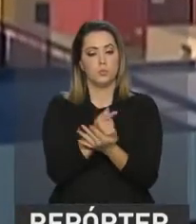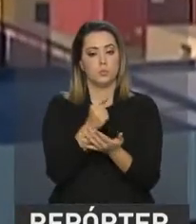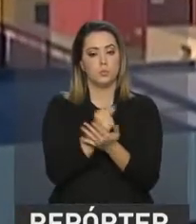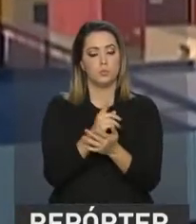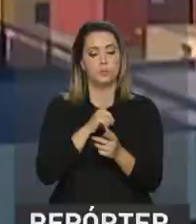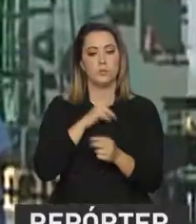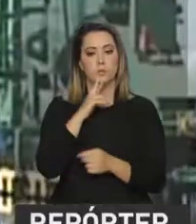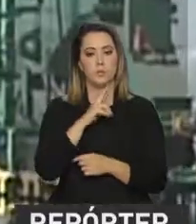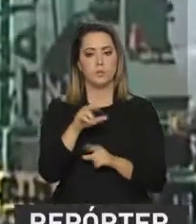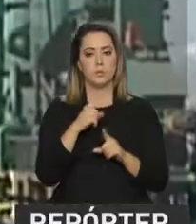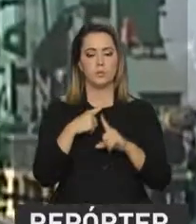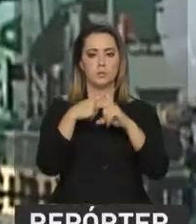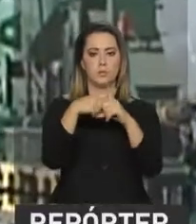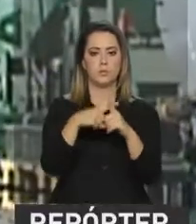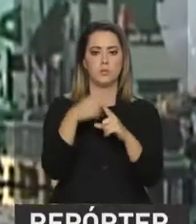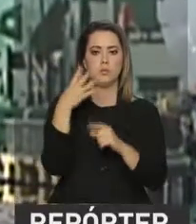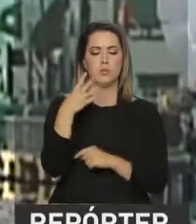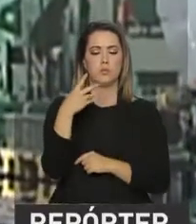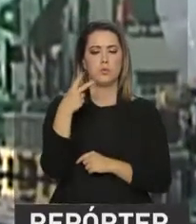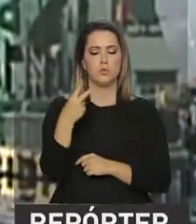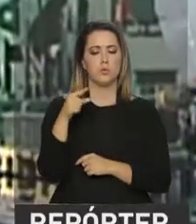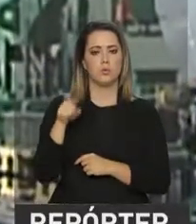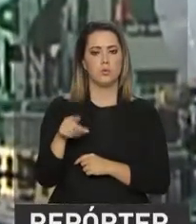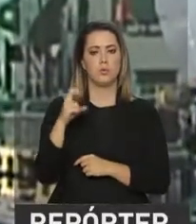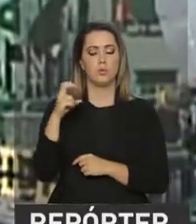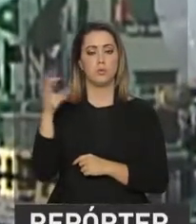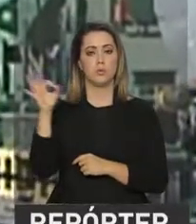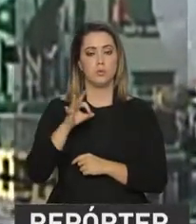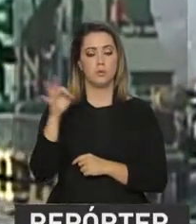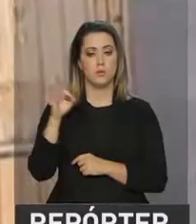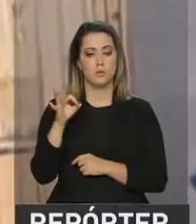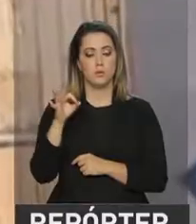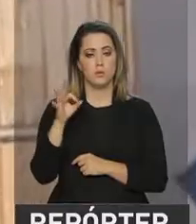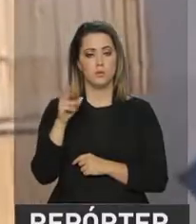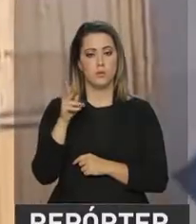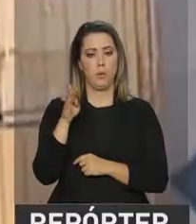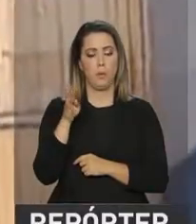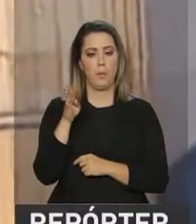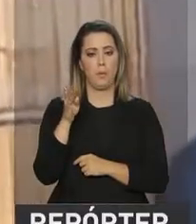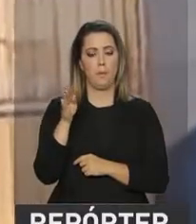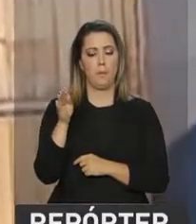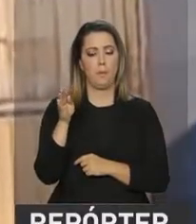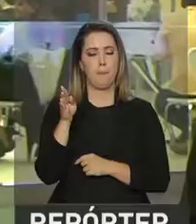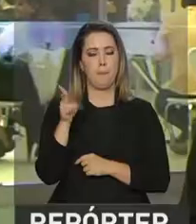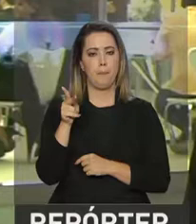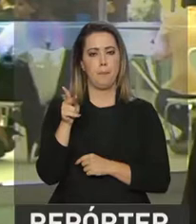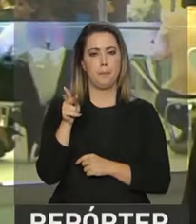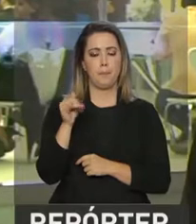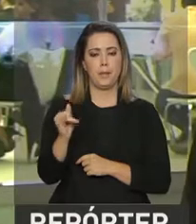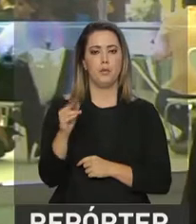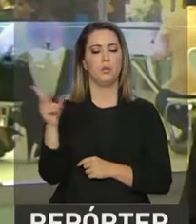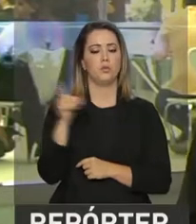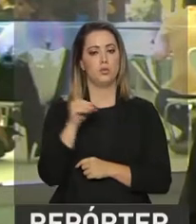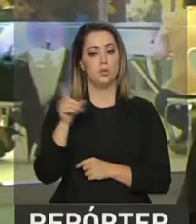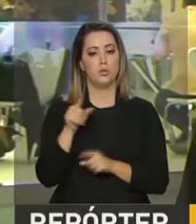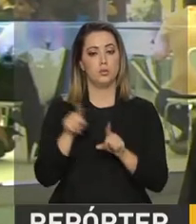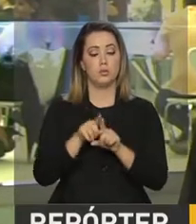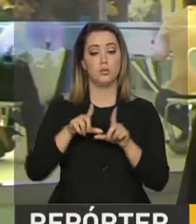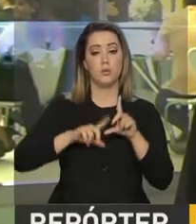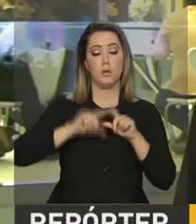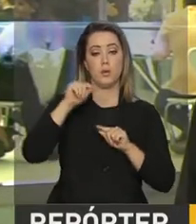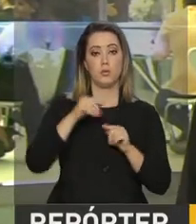resultado positivo de 42,5 bilhões de dólares, um recorde para o período. O presidente Michel